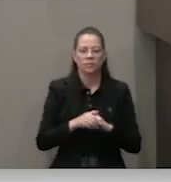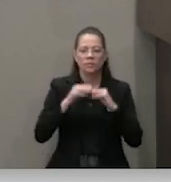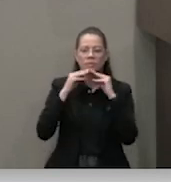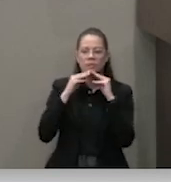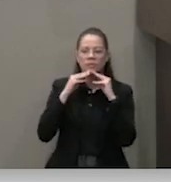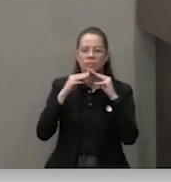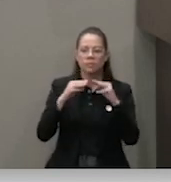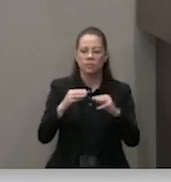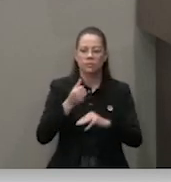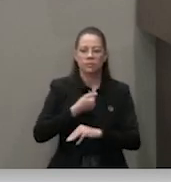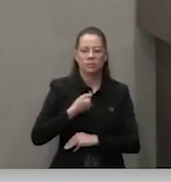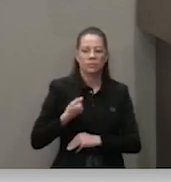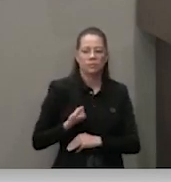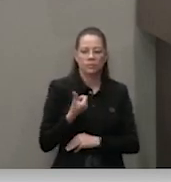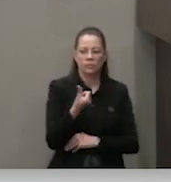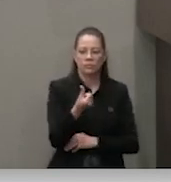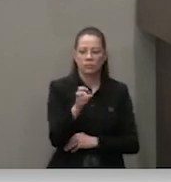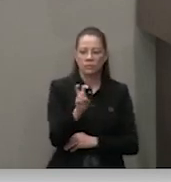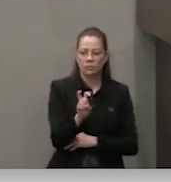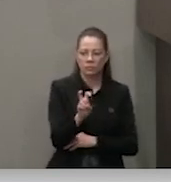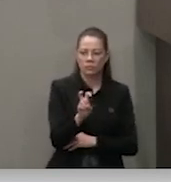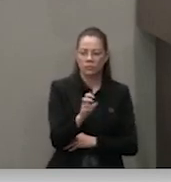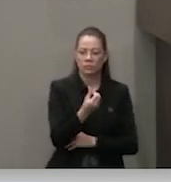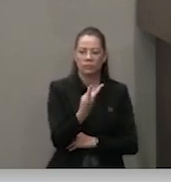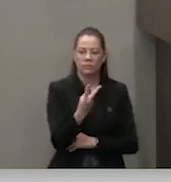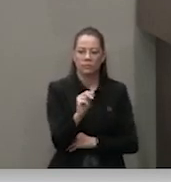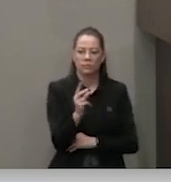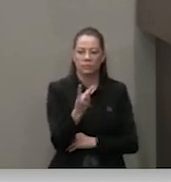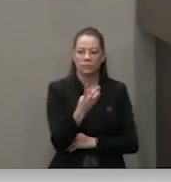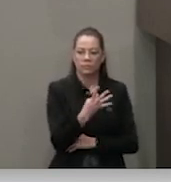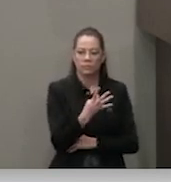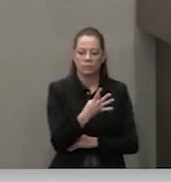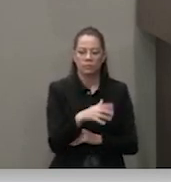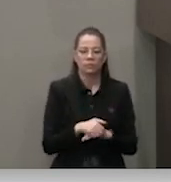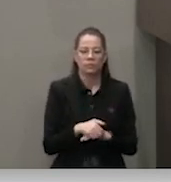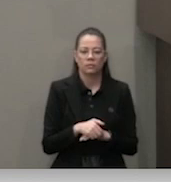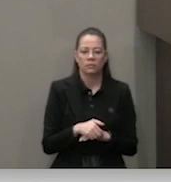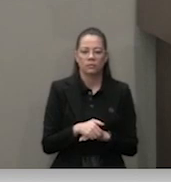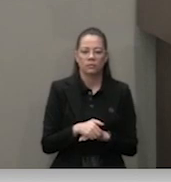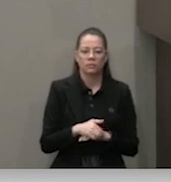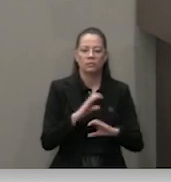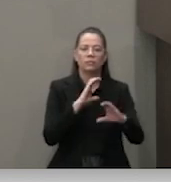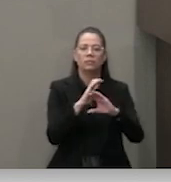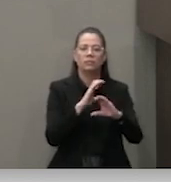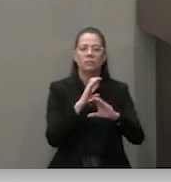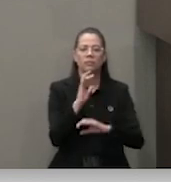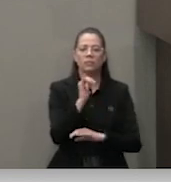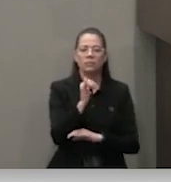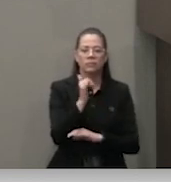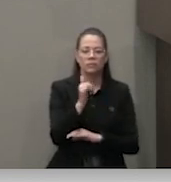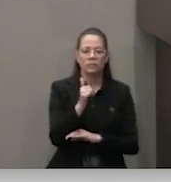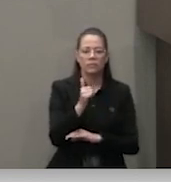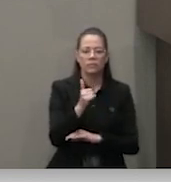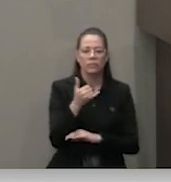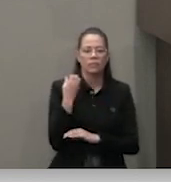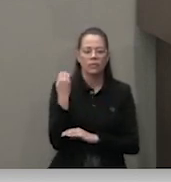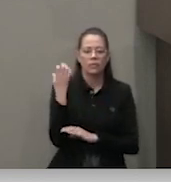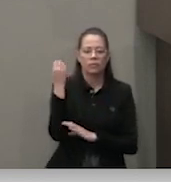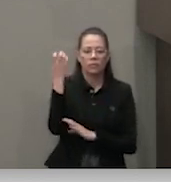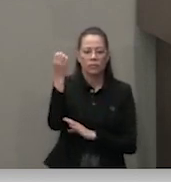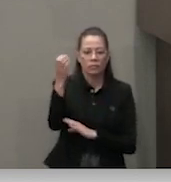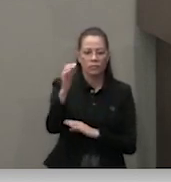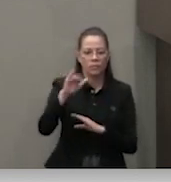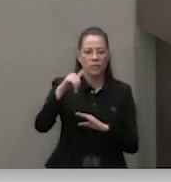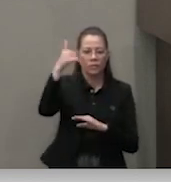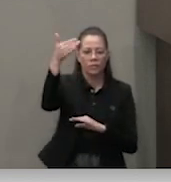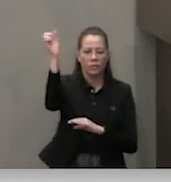mensagem número 65 de 2024 comunicando que estará fora do território brasileiro por